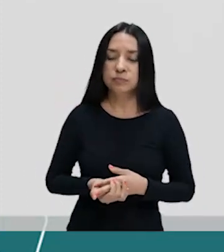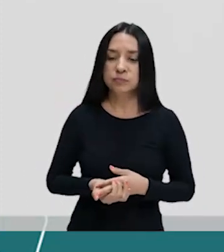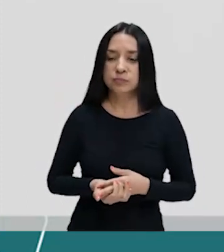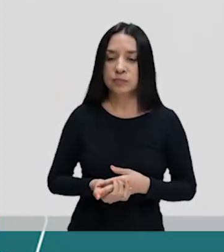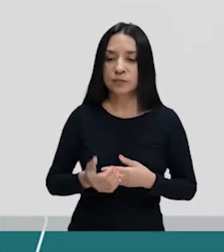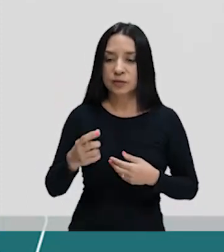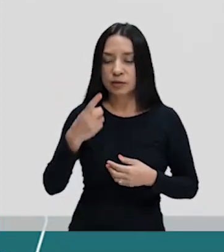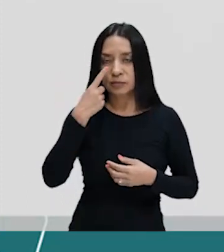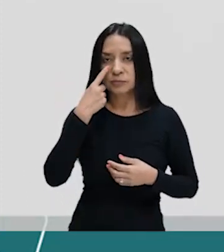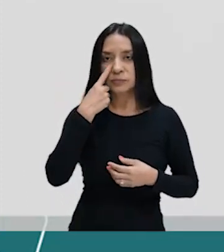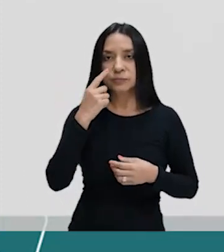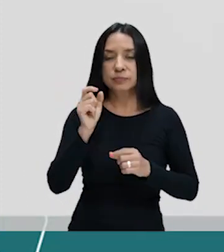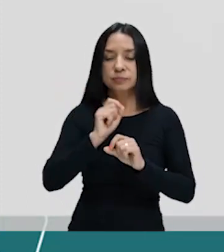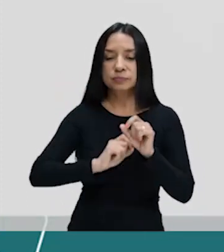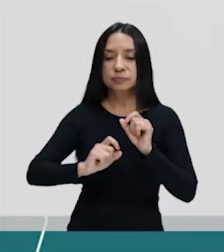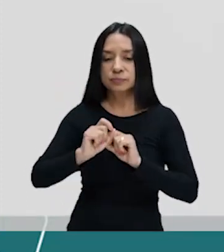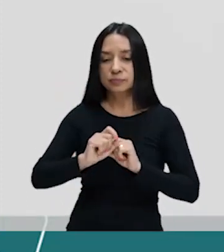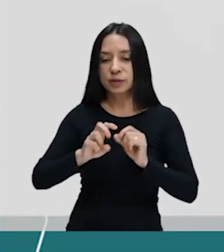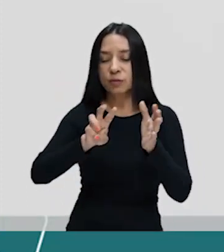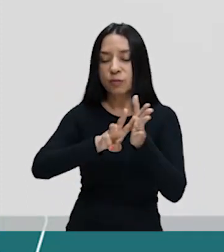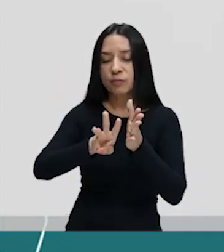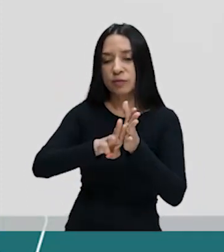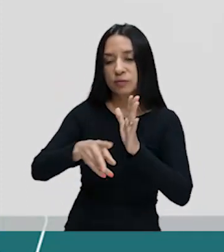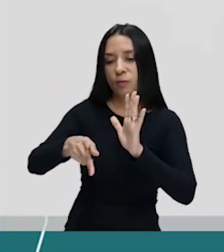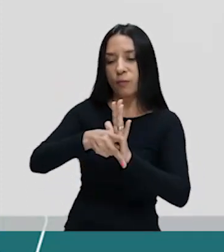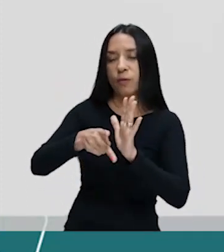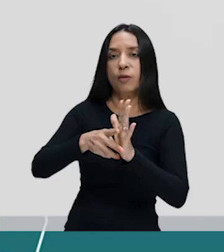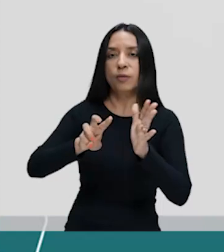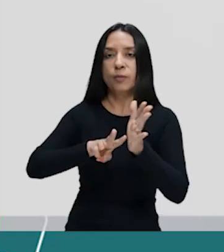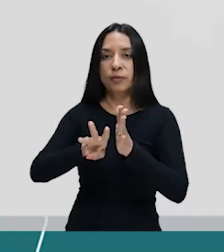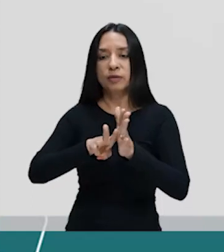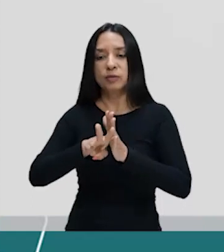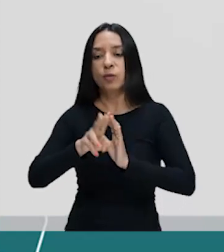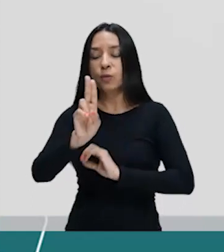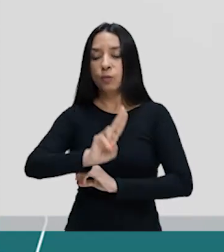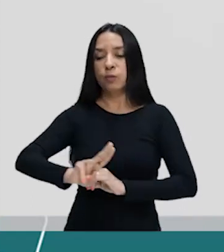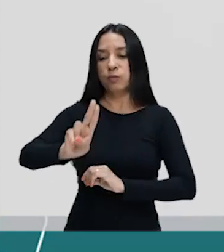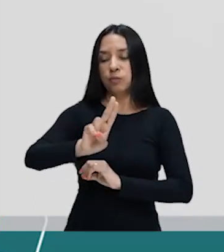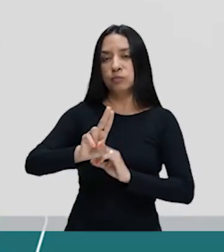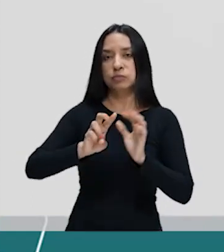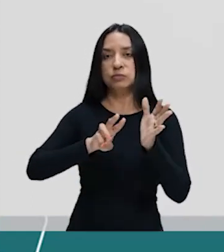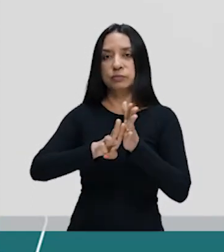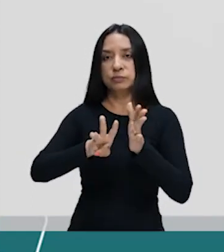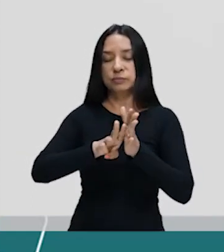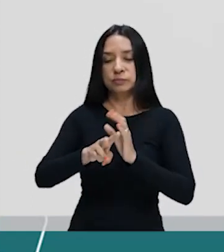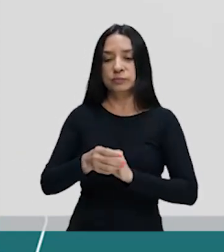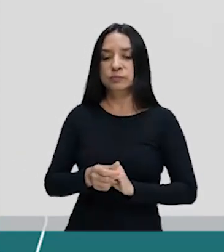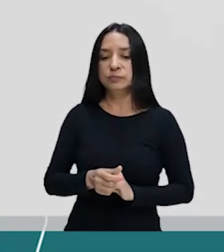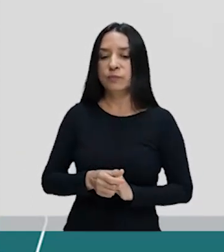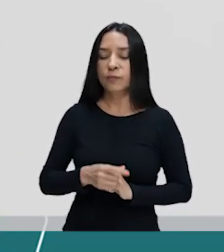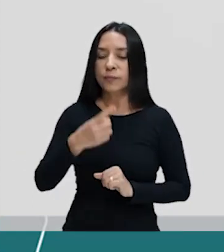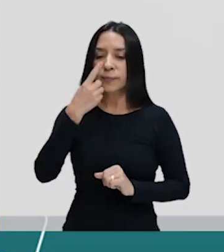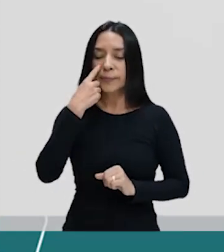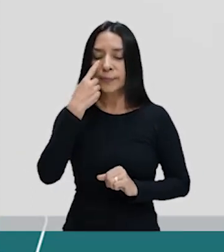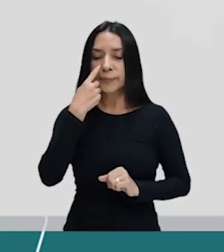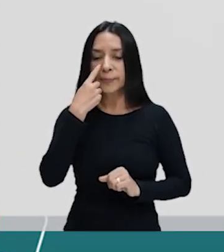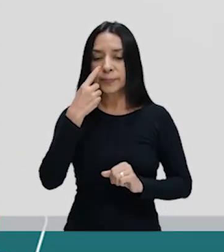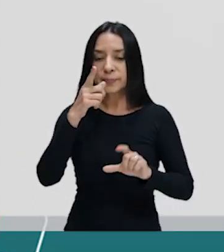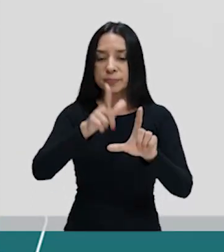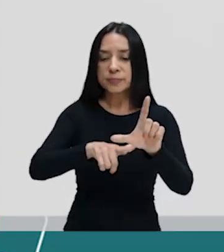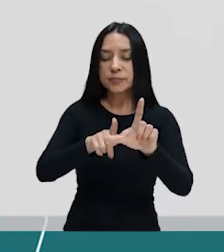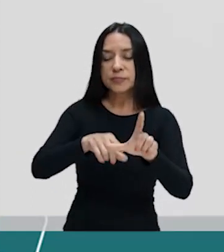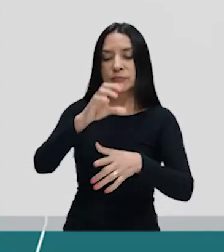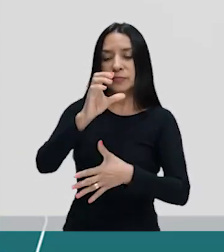bota ali, olha, o método, o próprio método, o uso do método, tá? Nós vamos ver que a letra C,